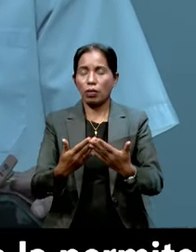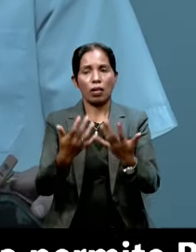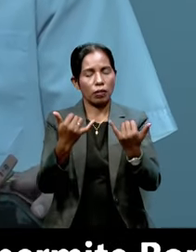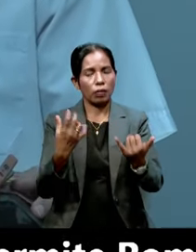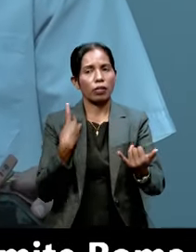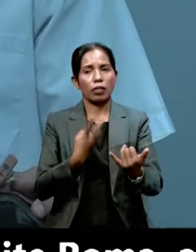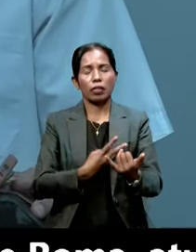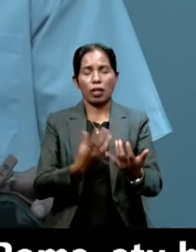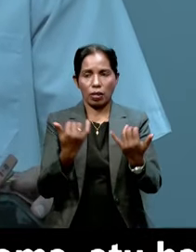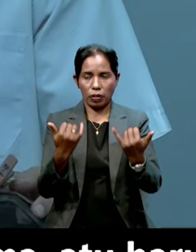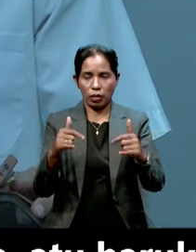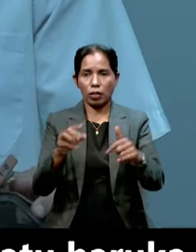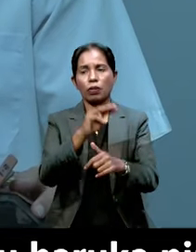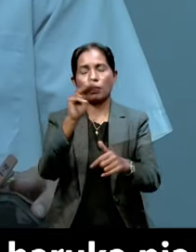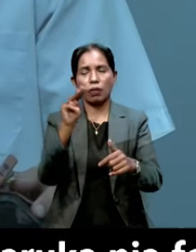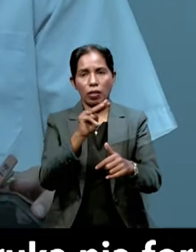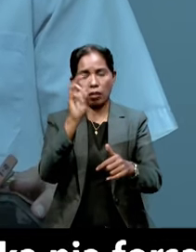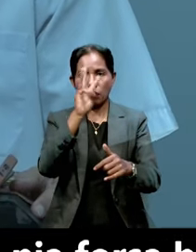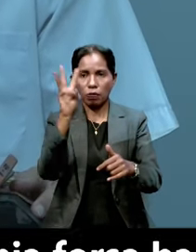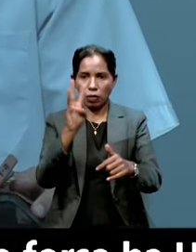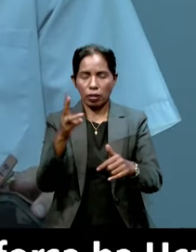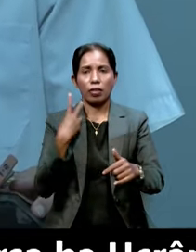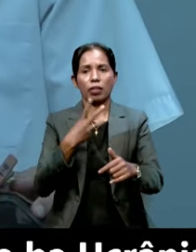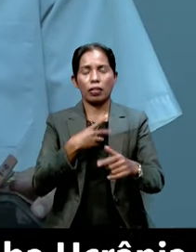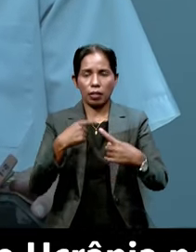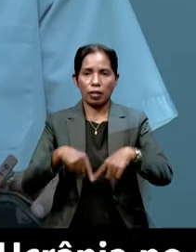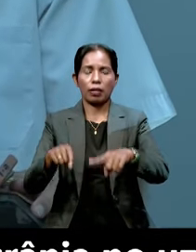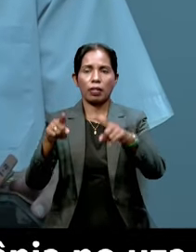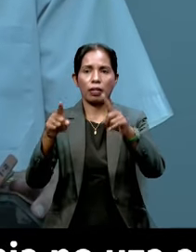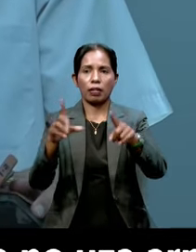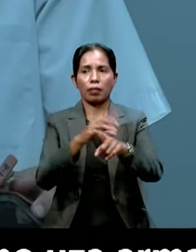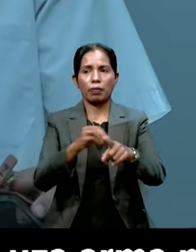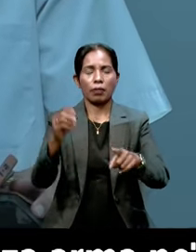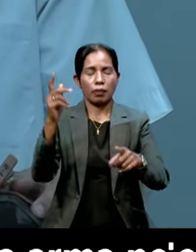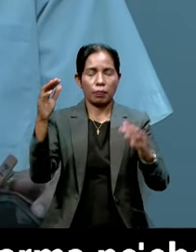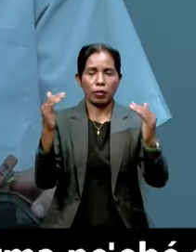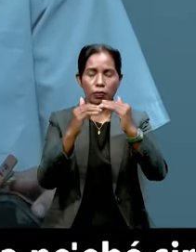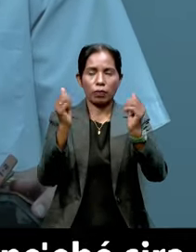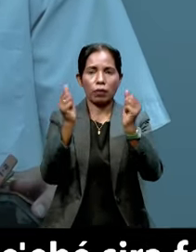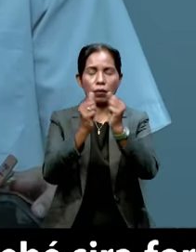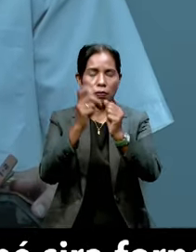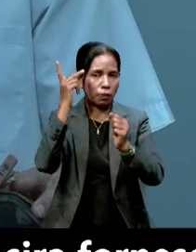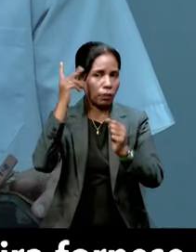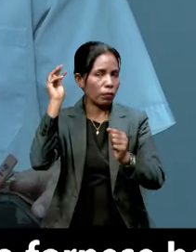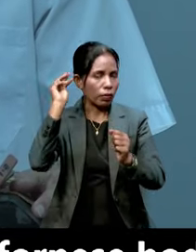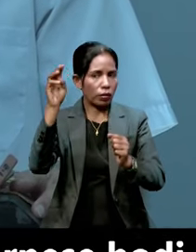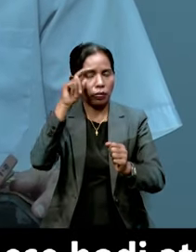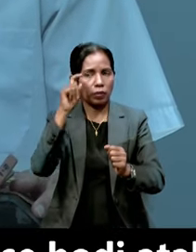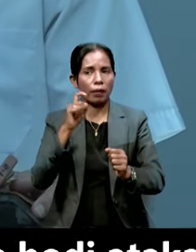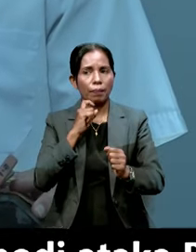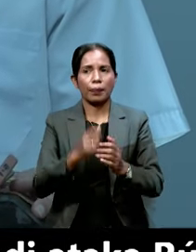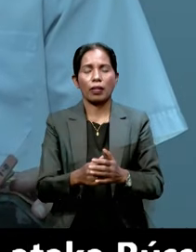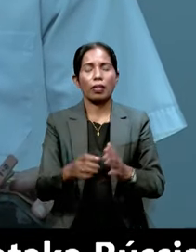estamos aqui e quarta-feira também faremos uma última reunião com o senhor primeiro-ministro Xanana Guzmão. Então, o